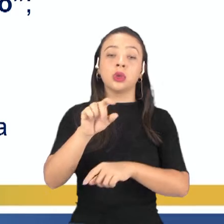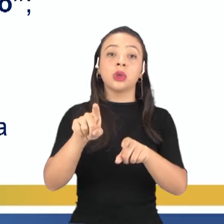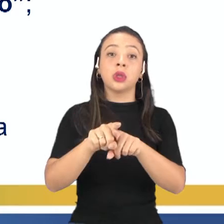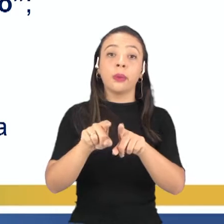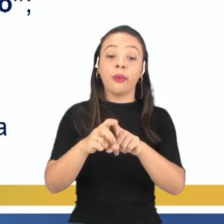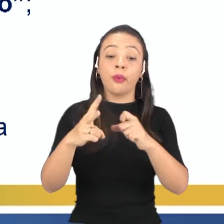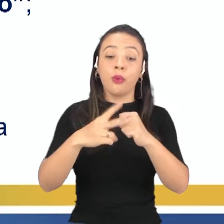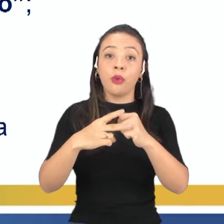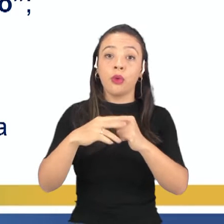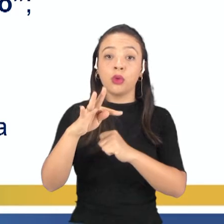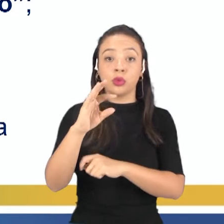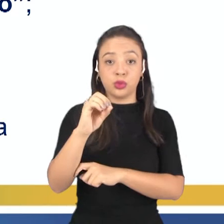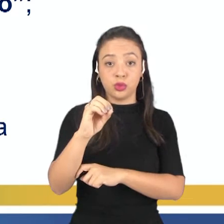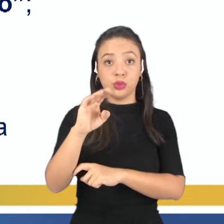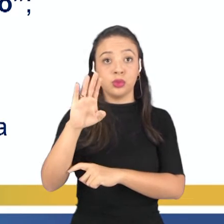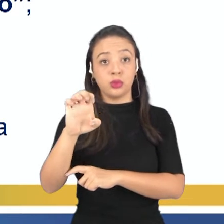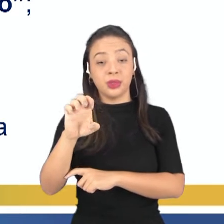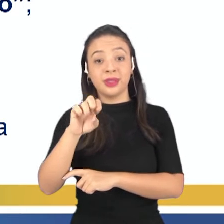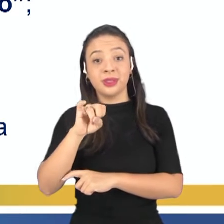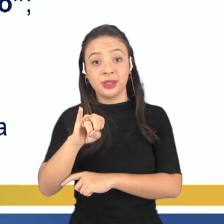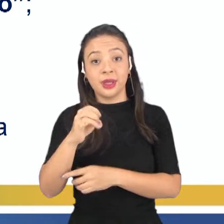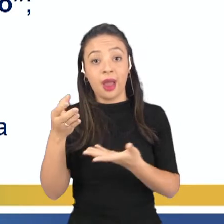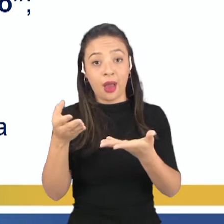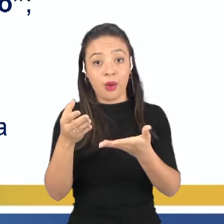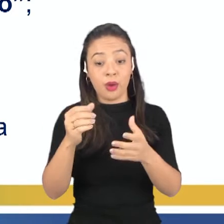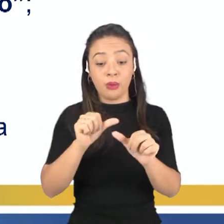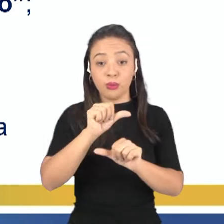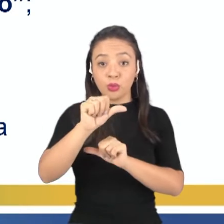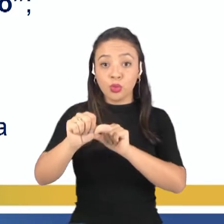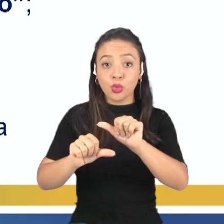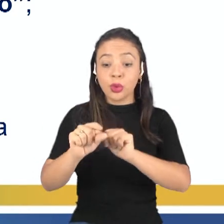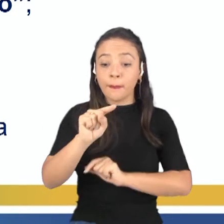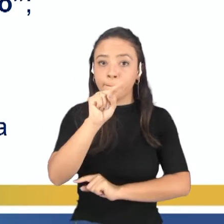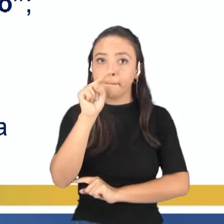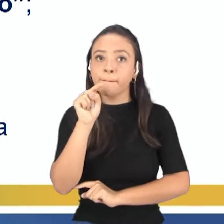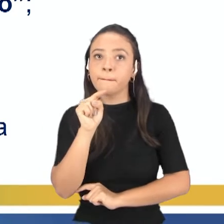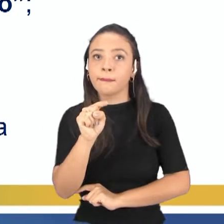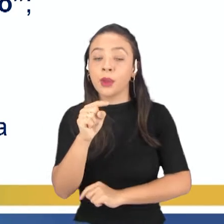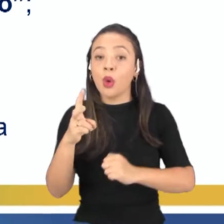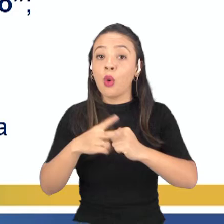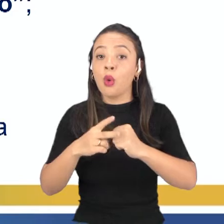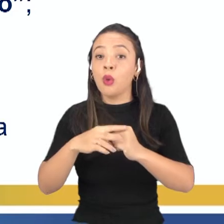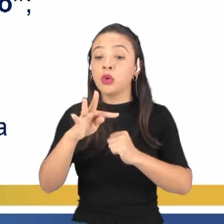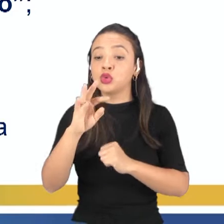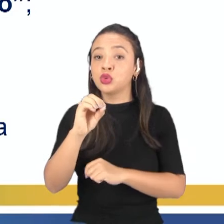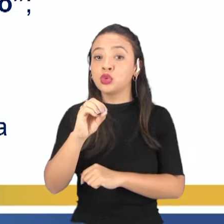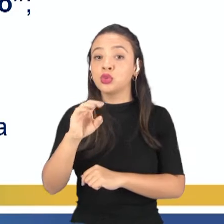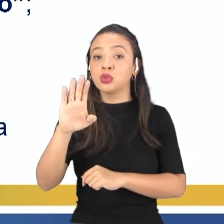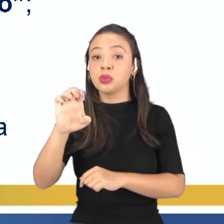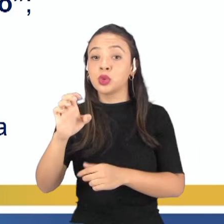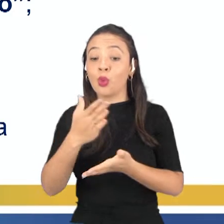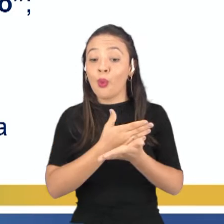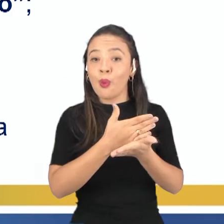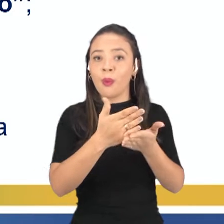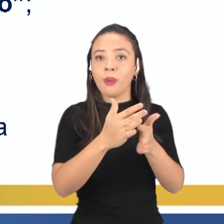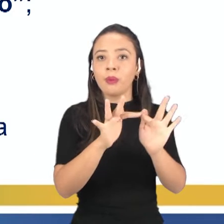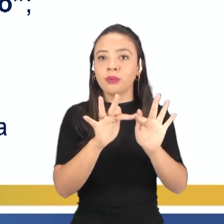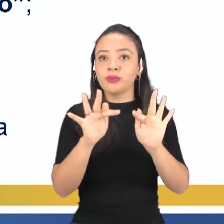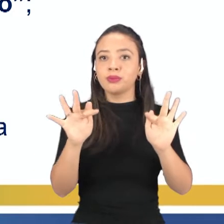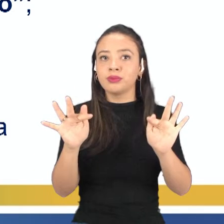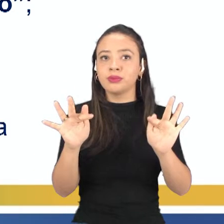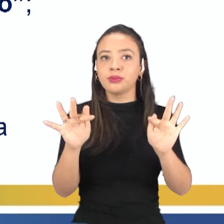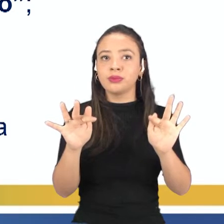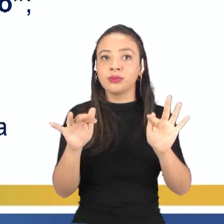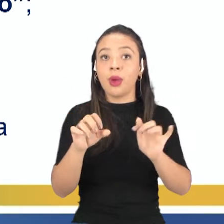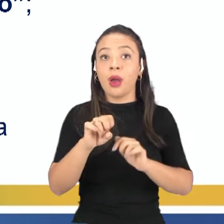be. Quando a gente passa isso para a pergunta, o verbo to be vai vir para frente da frase. I am